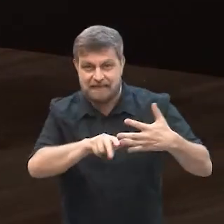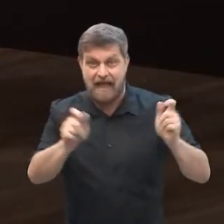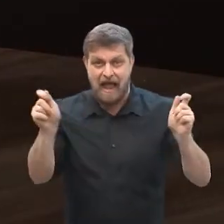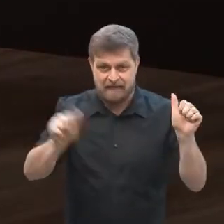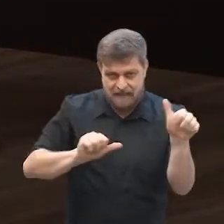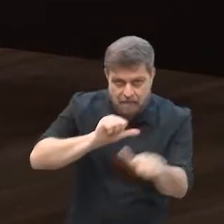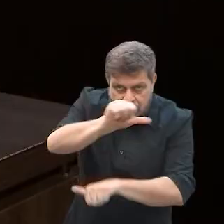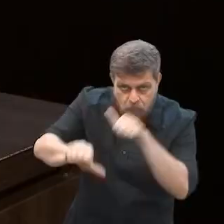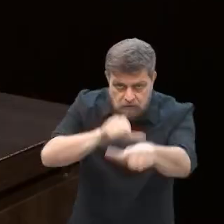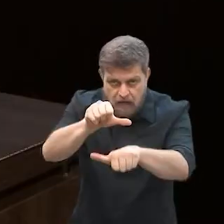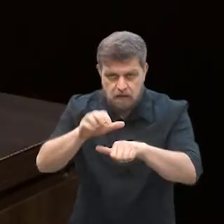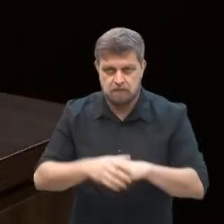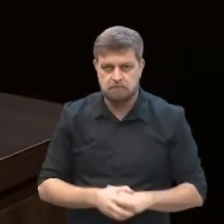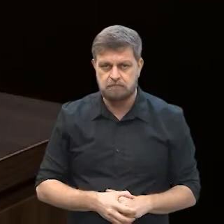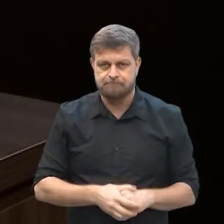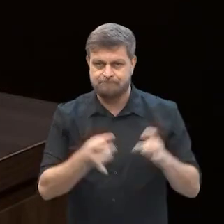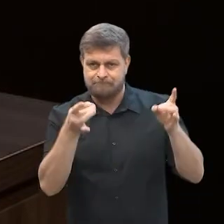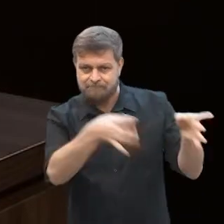rota totalmente?